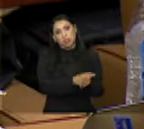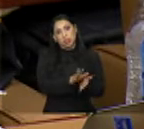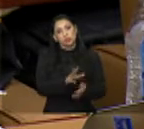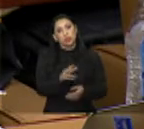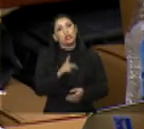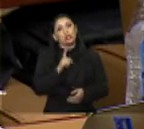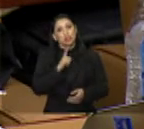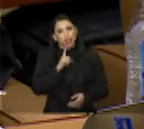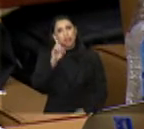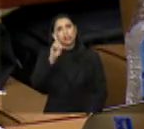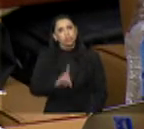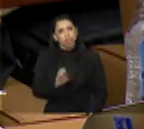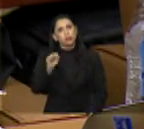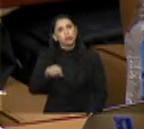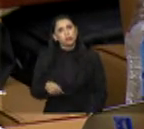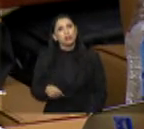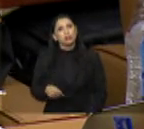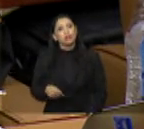negar